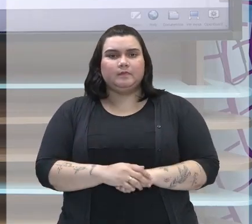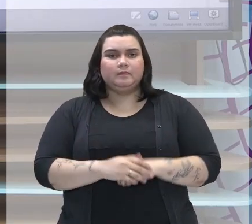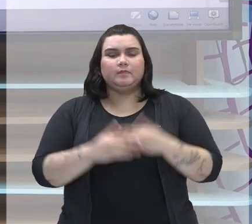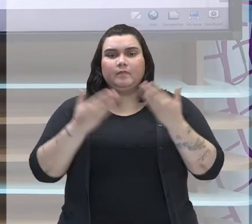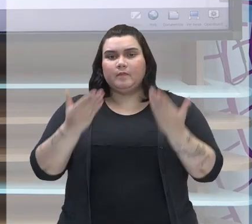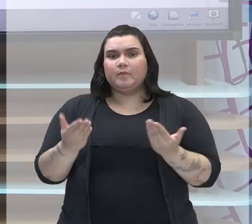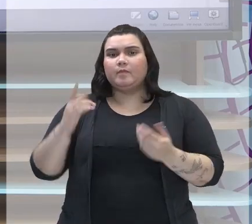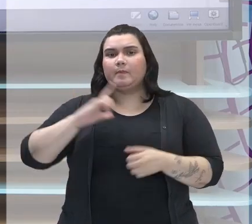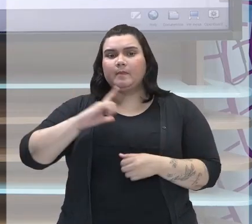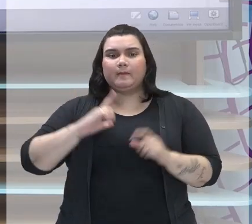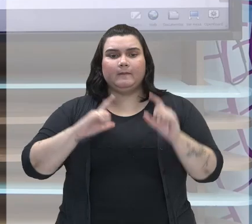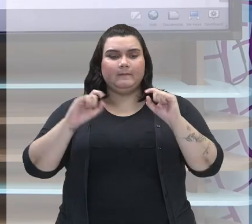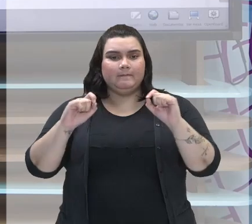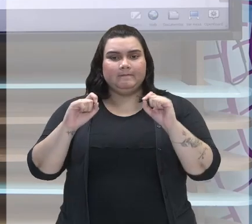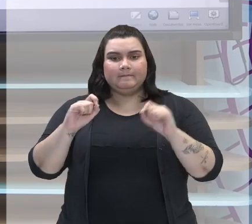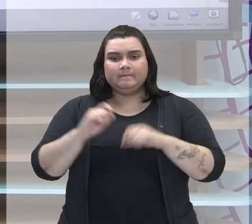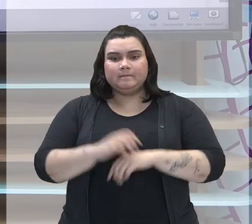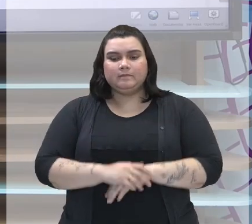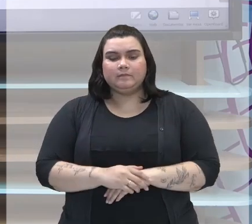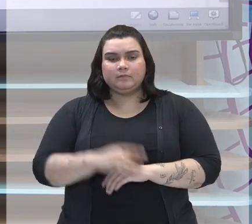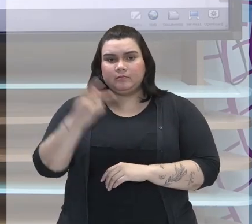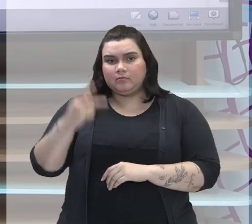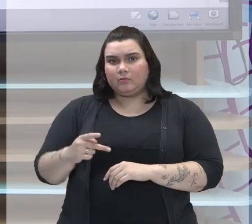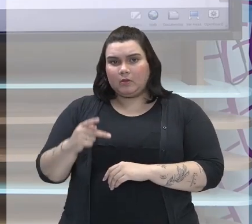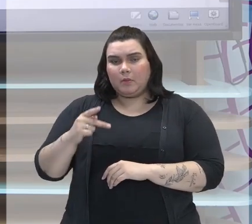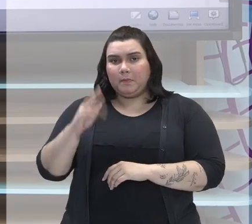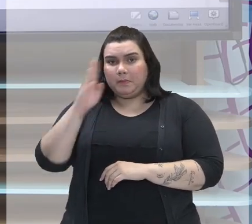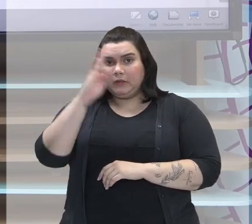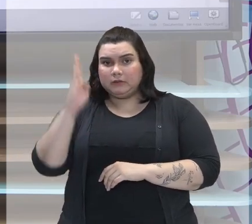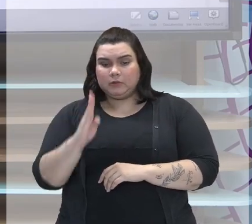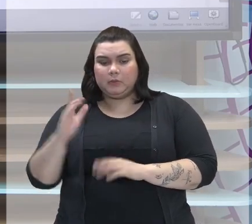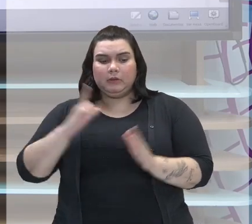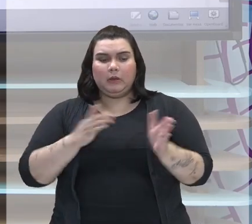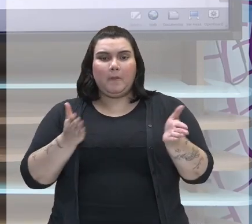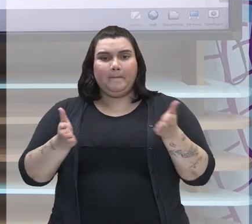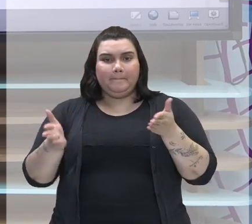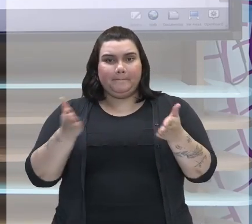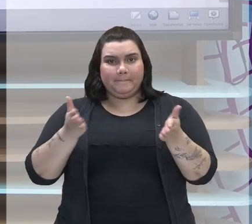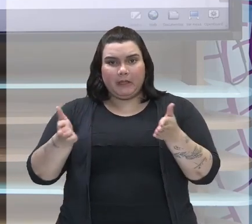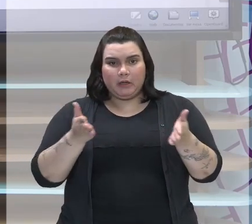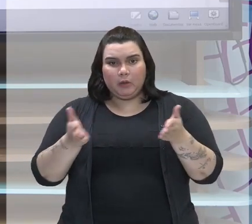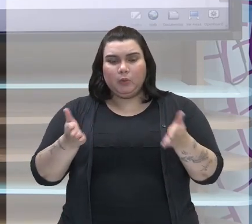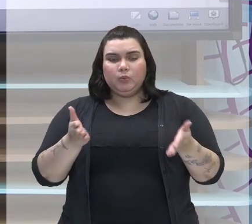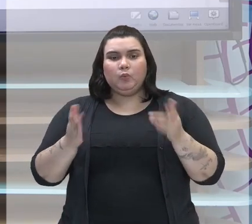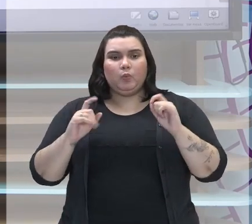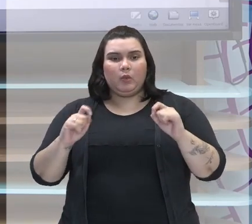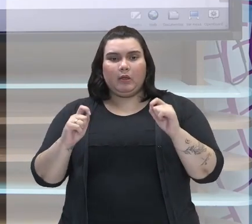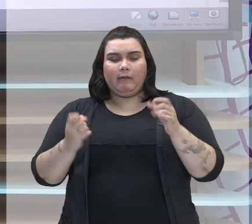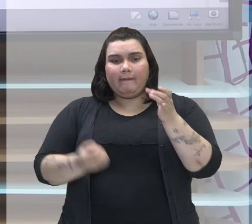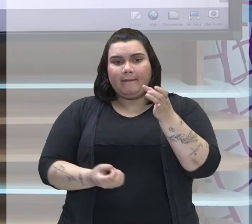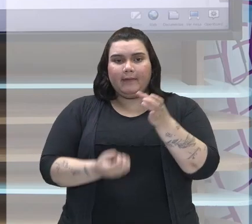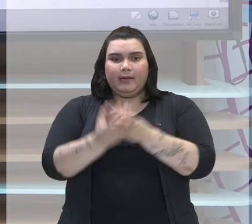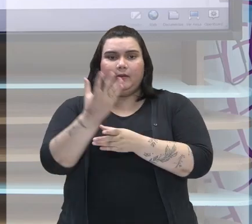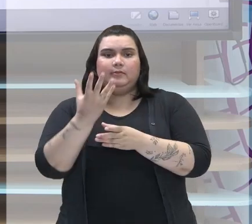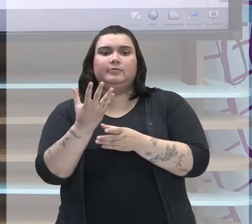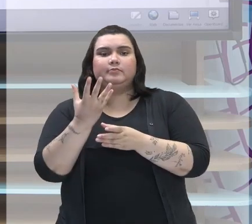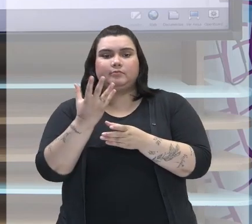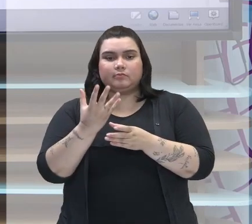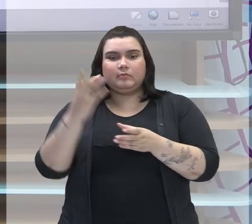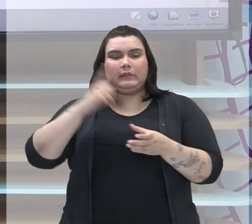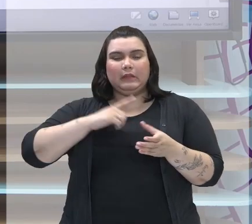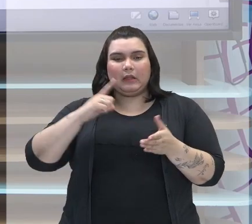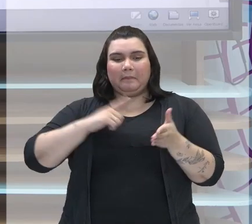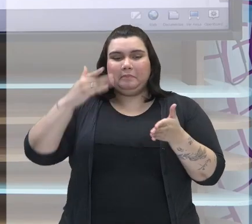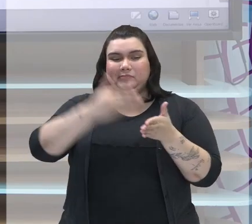vai ter, dentro desse regime regencial, justamente, né, o afloramento desses